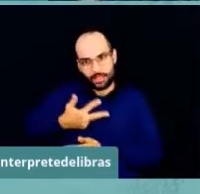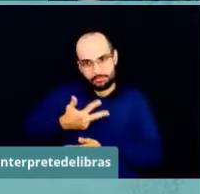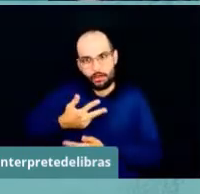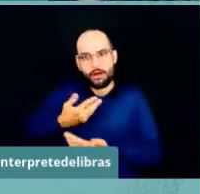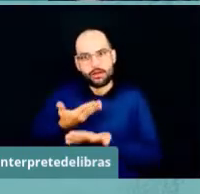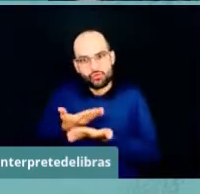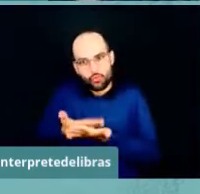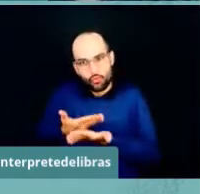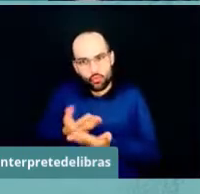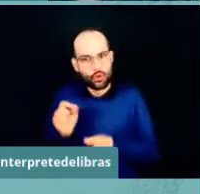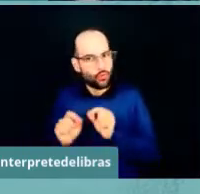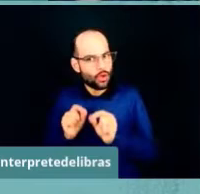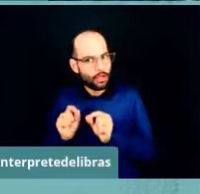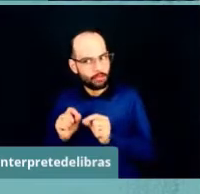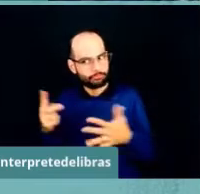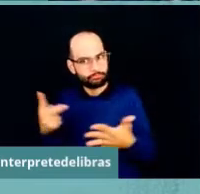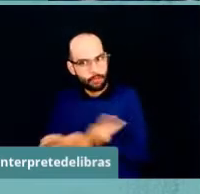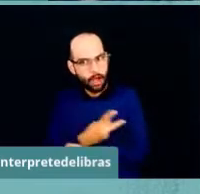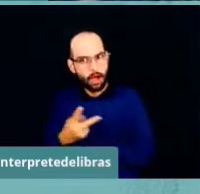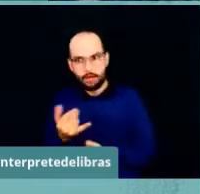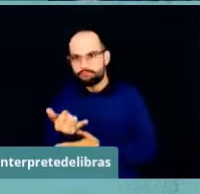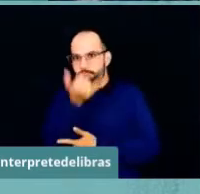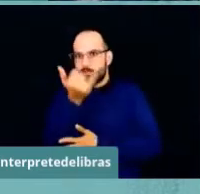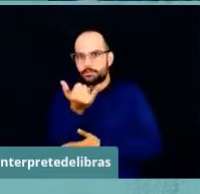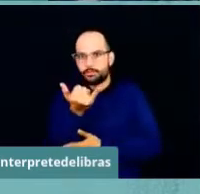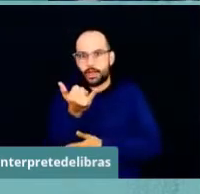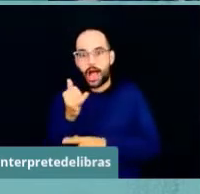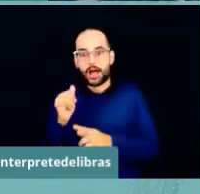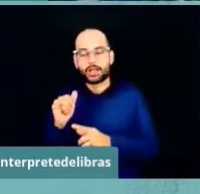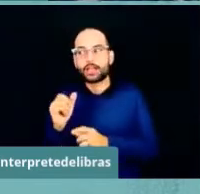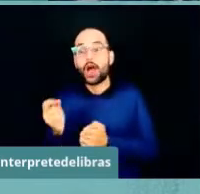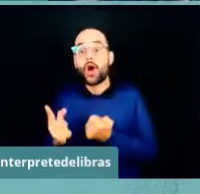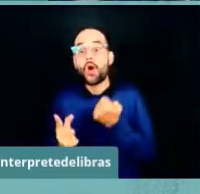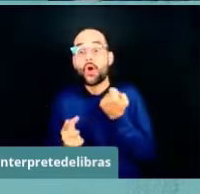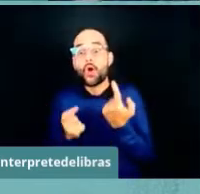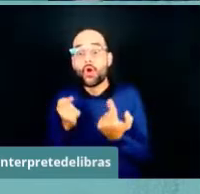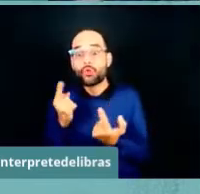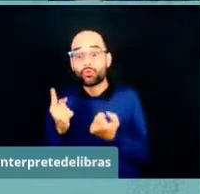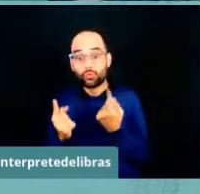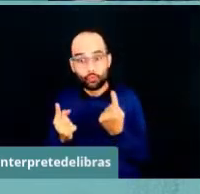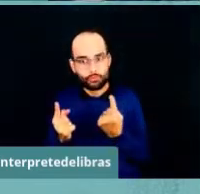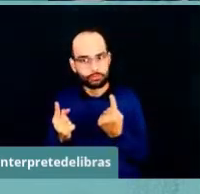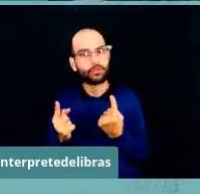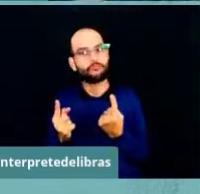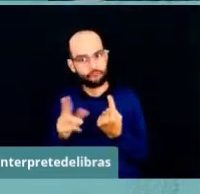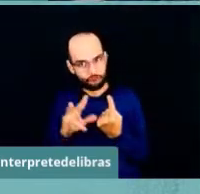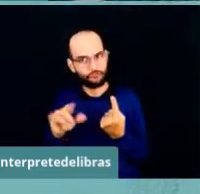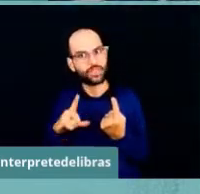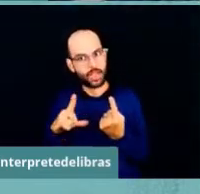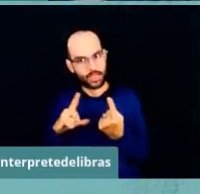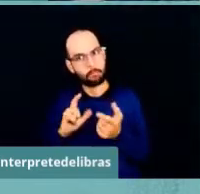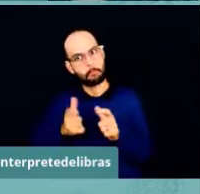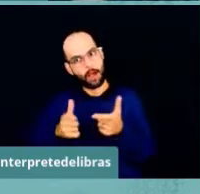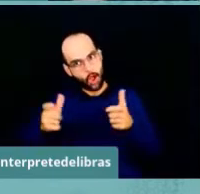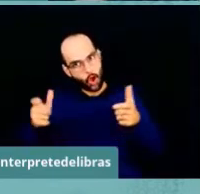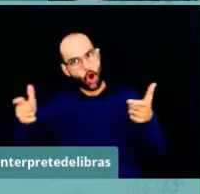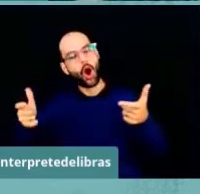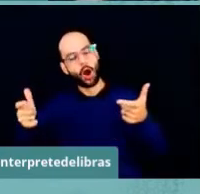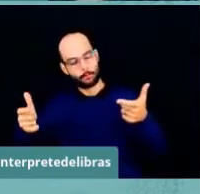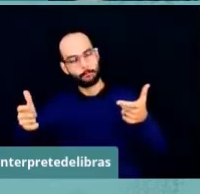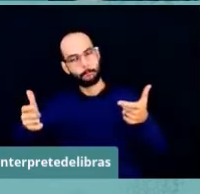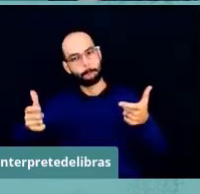os efeitos colaterais mais raros, eles vão se tornar mais frequentes enquanto maior número de pessoas